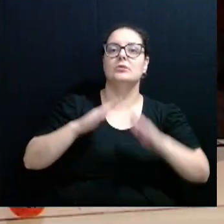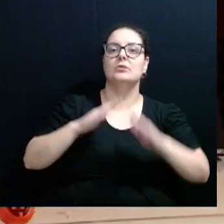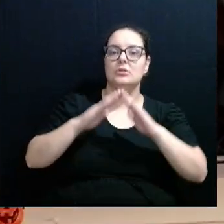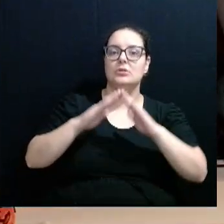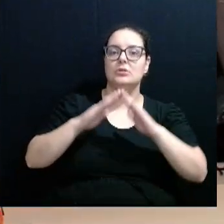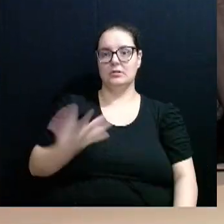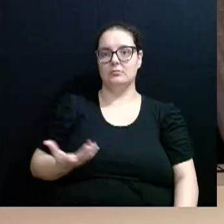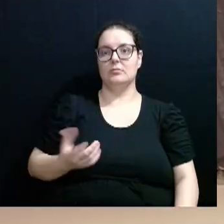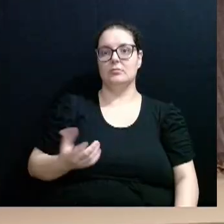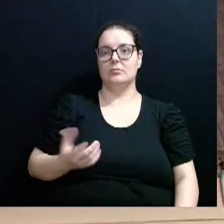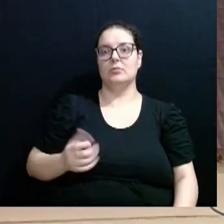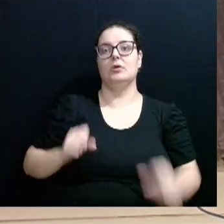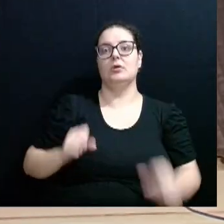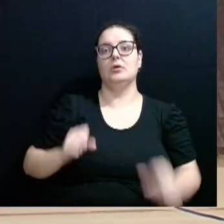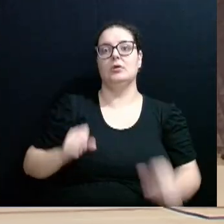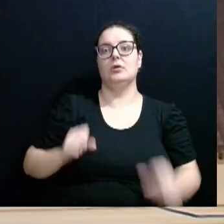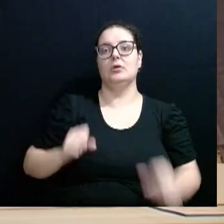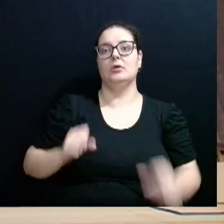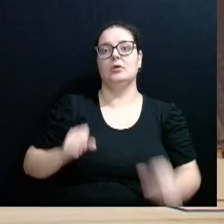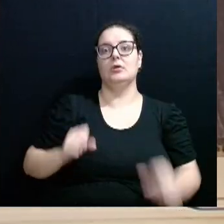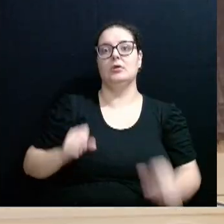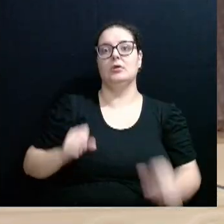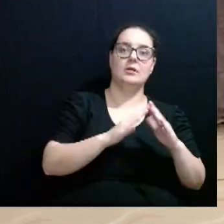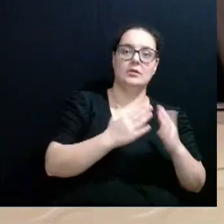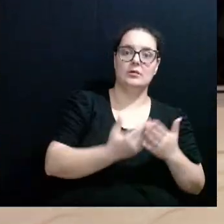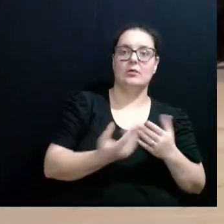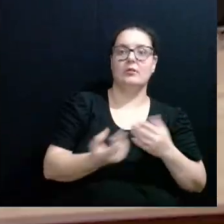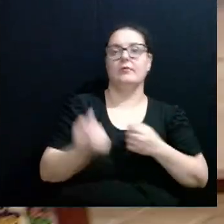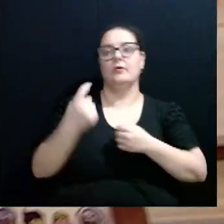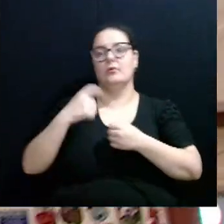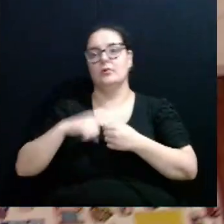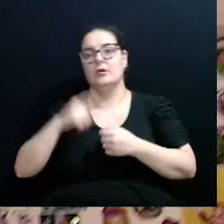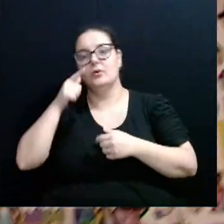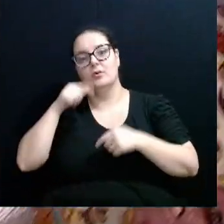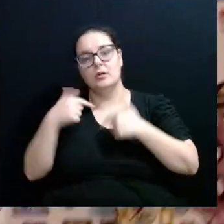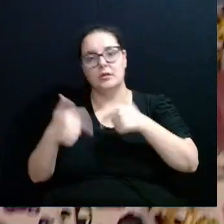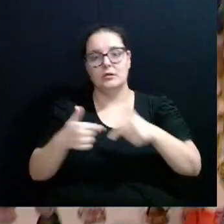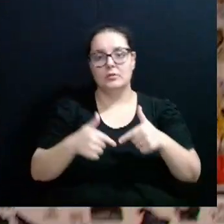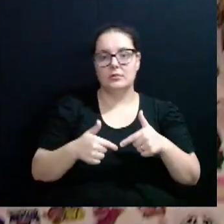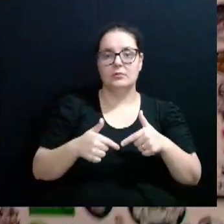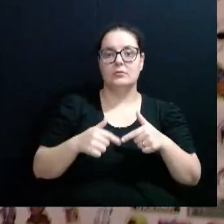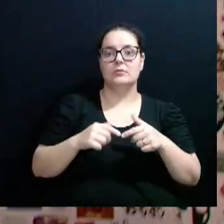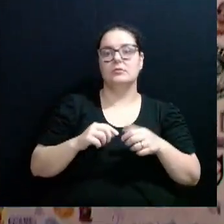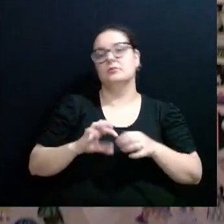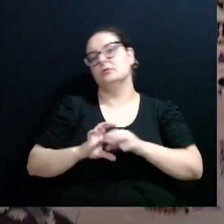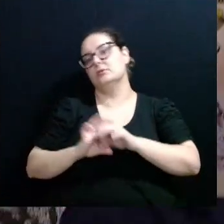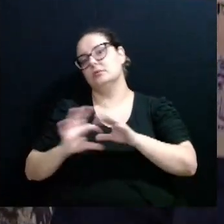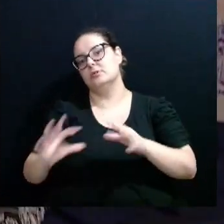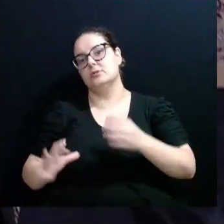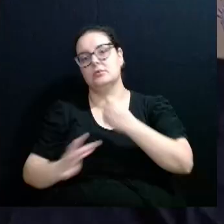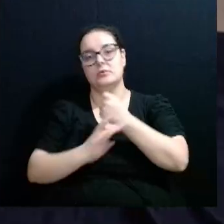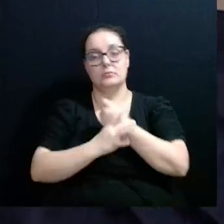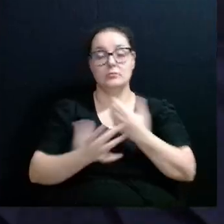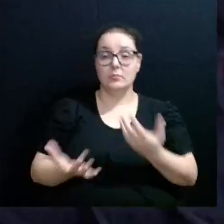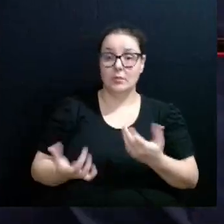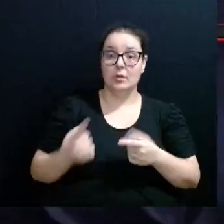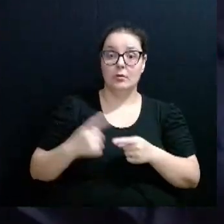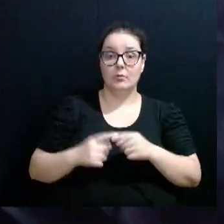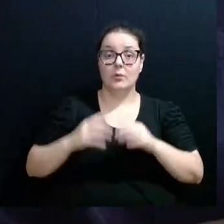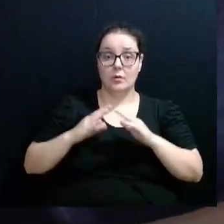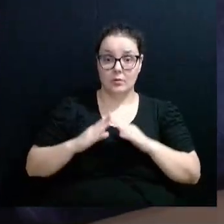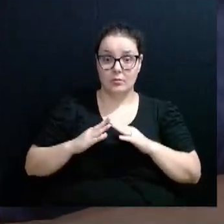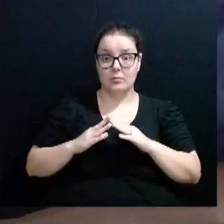levar nossos filhos na escola, voltar, a gente consegue trabalhar, deixar nossas coisas em segurança. Porque aqui é nosso lar, é nossa casa, no fim das